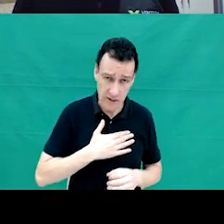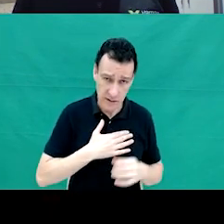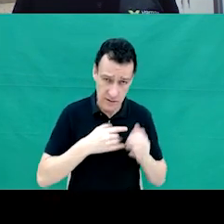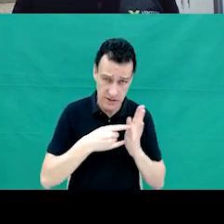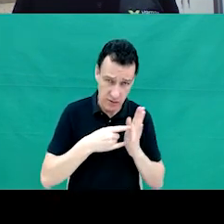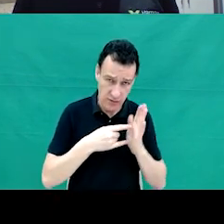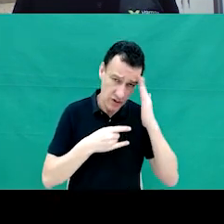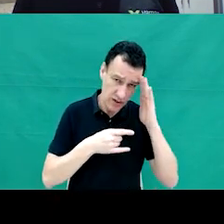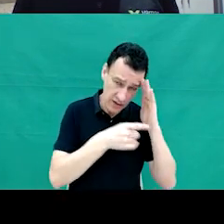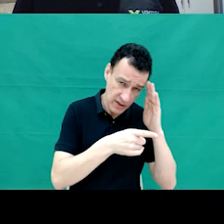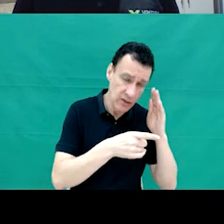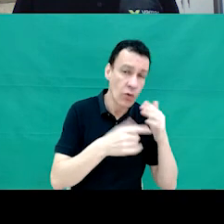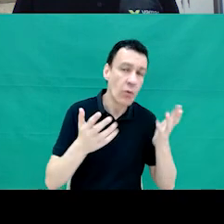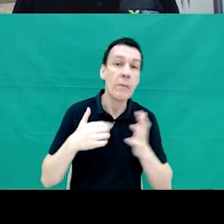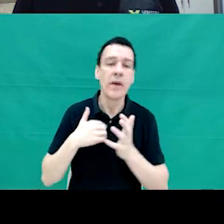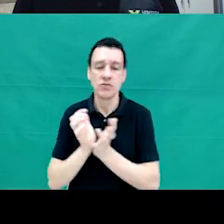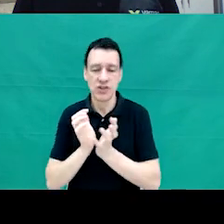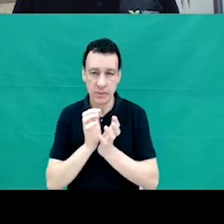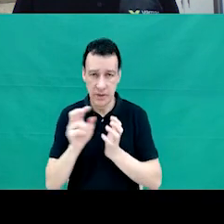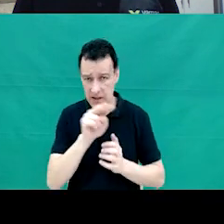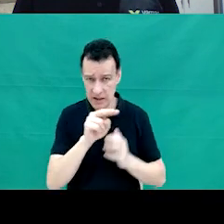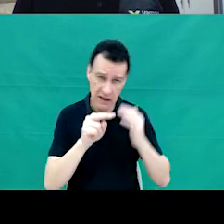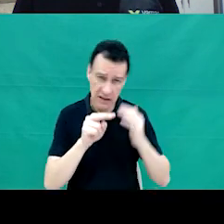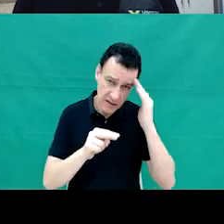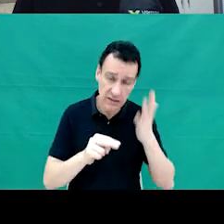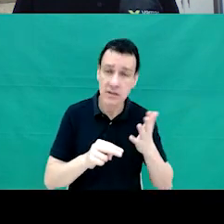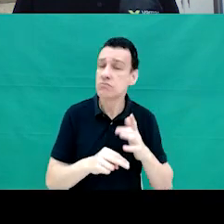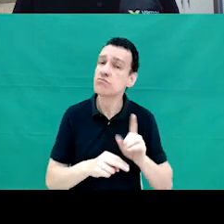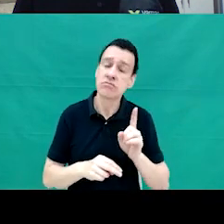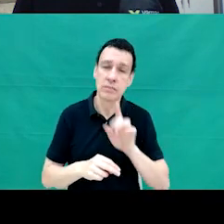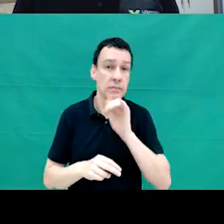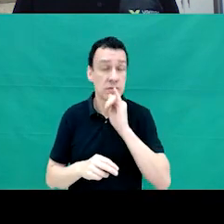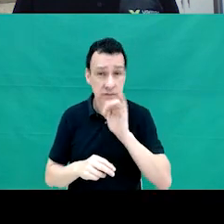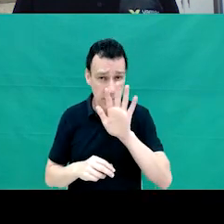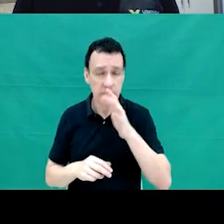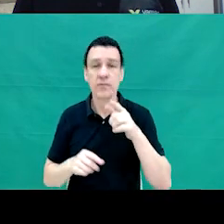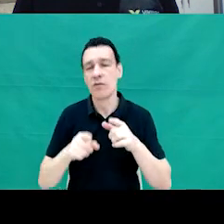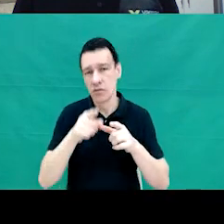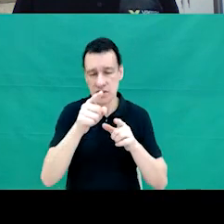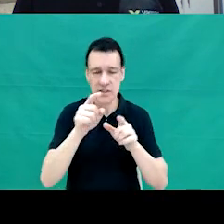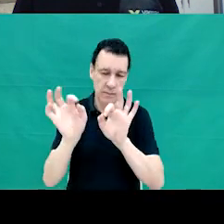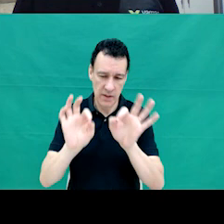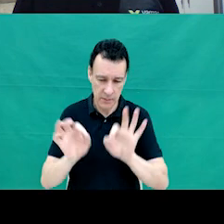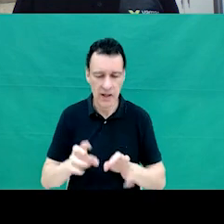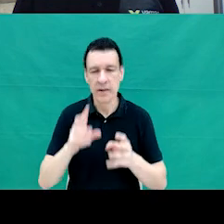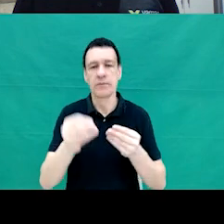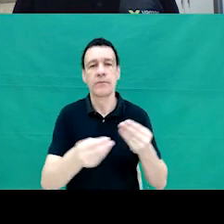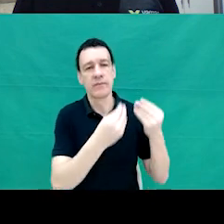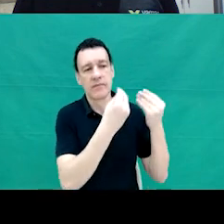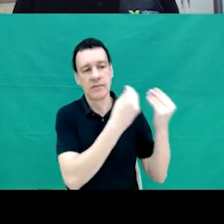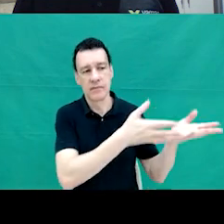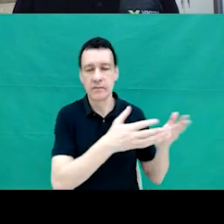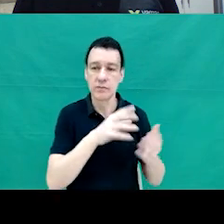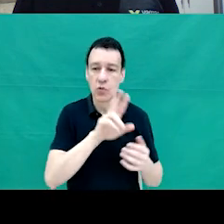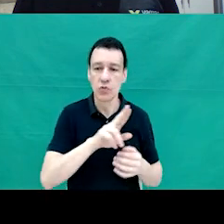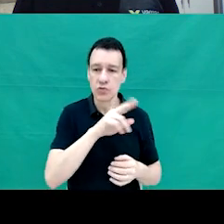saber que nem todo mundo é profissional de TI. Na verdade, você está construindo para um usuário, então você tem que estar ali